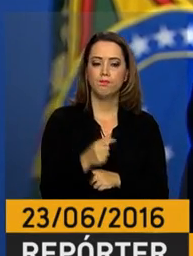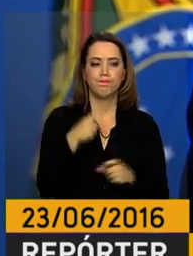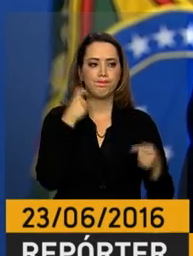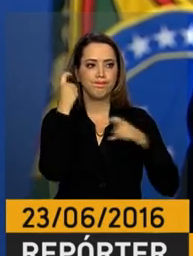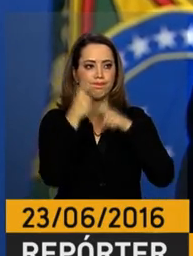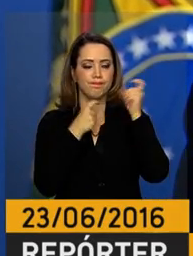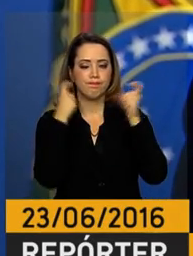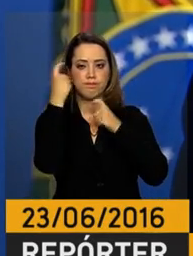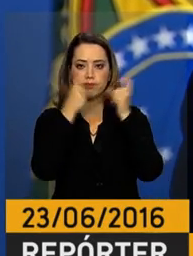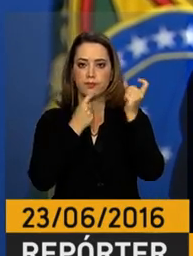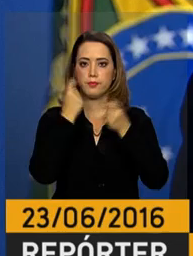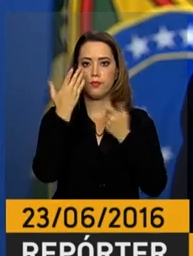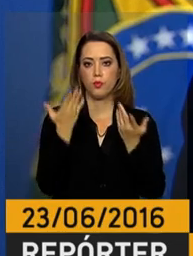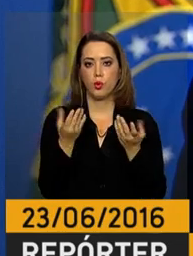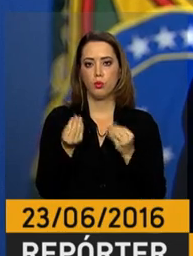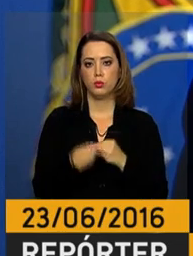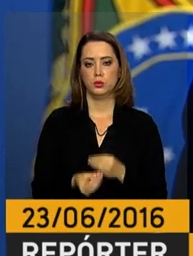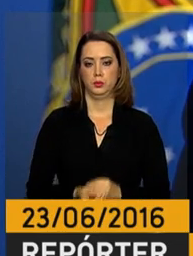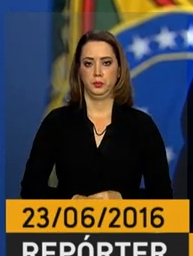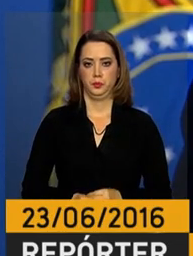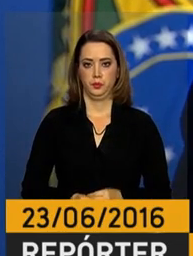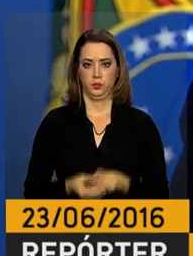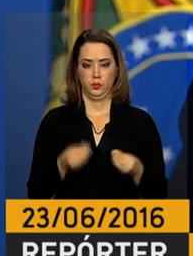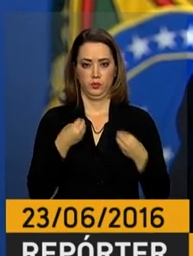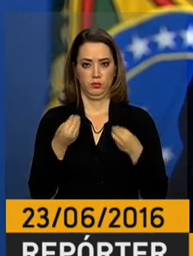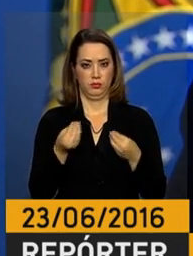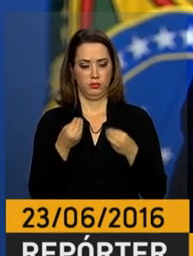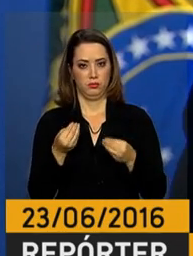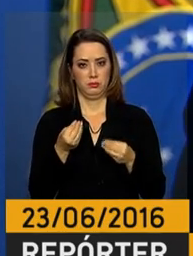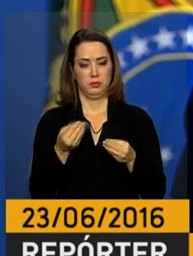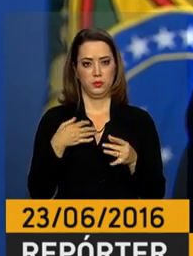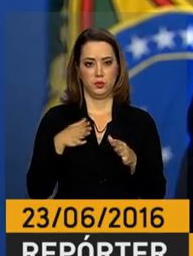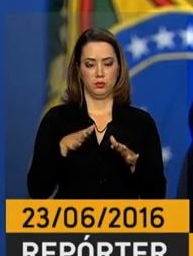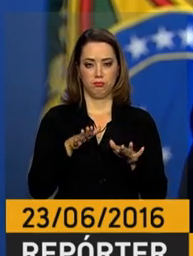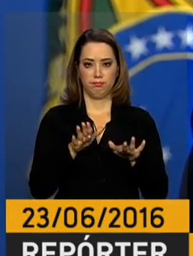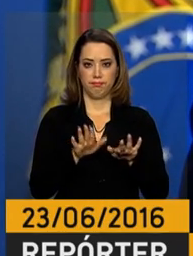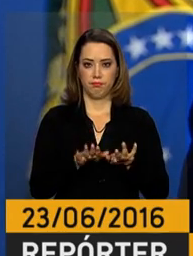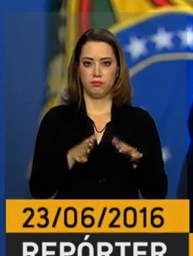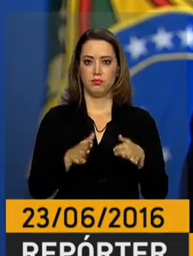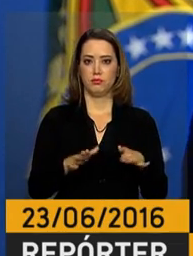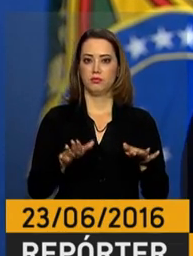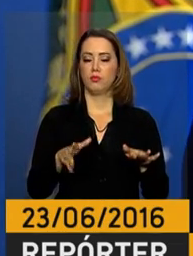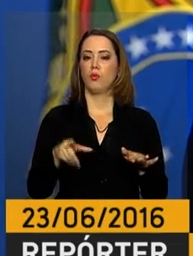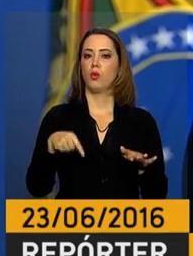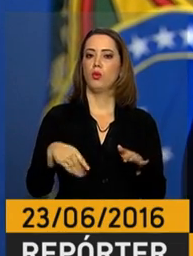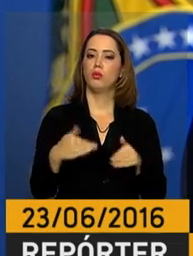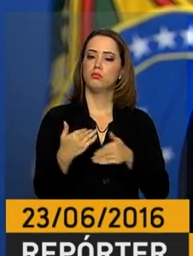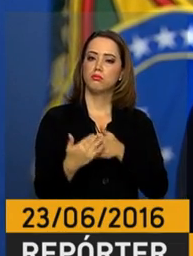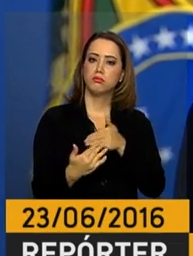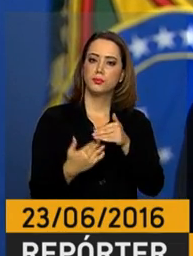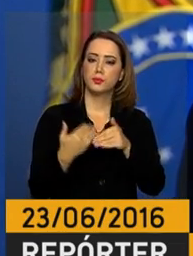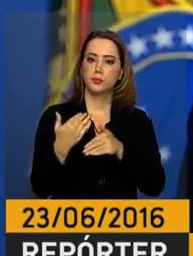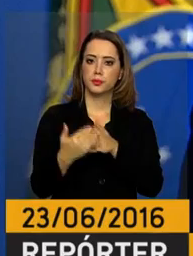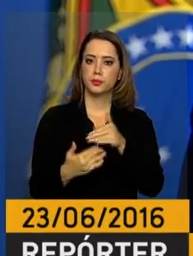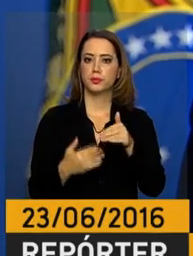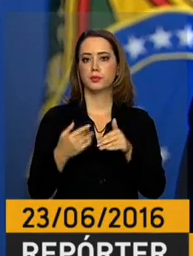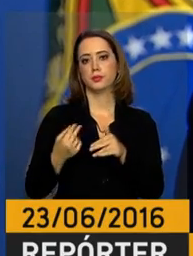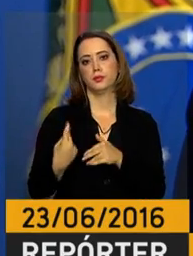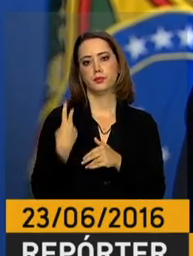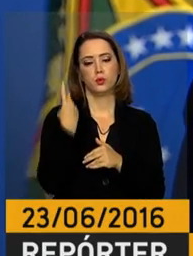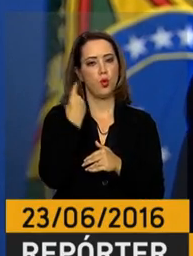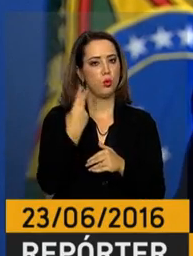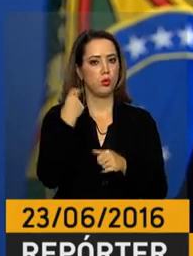muito grande de quebrar um ritmo tradicional das nossas constituições